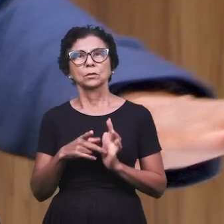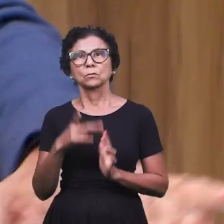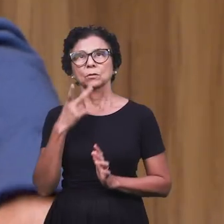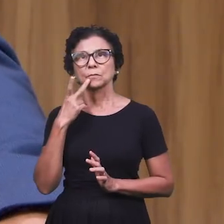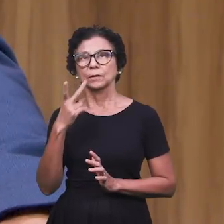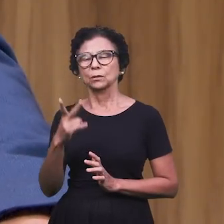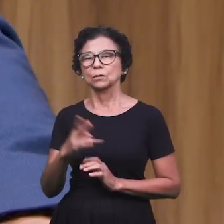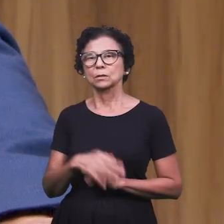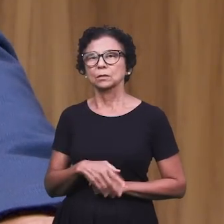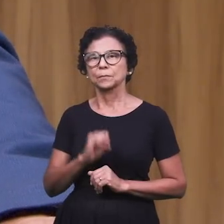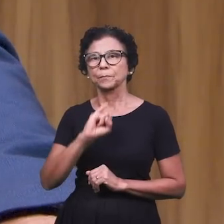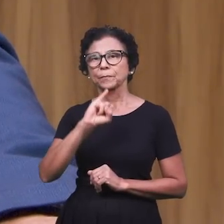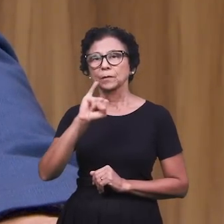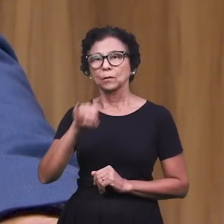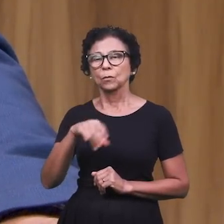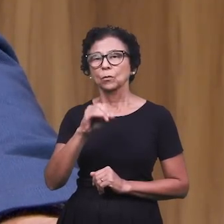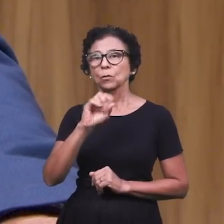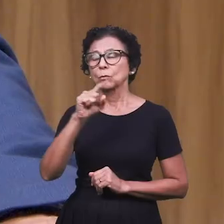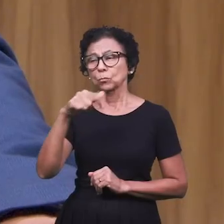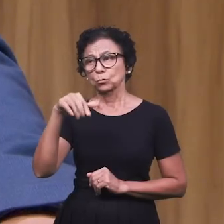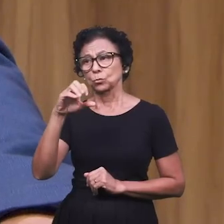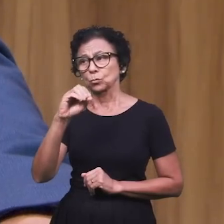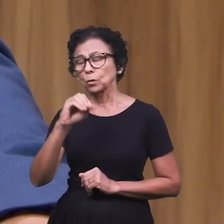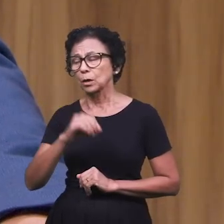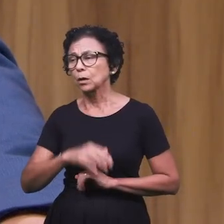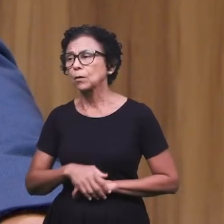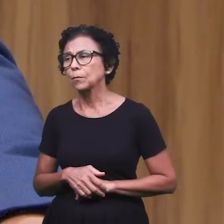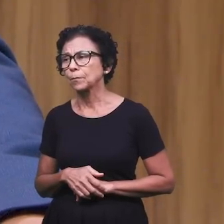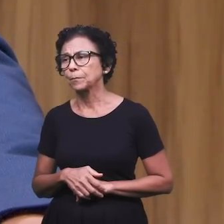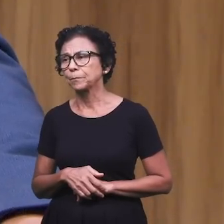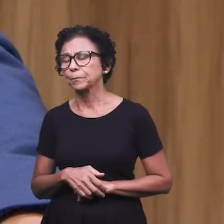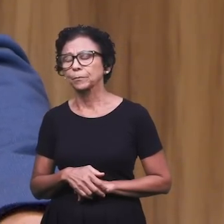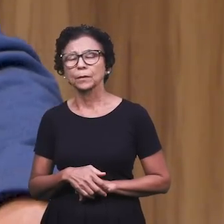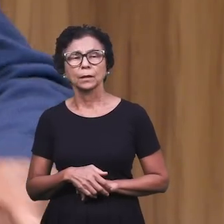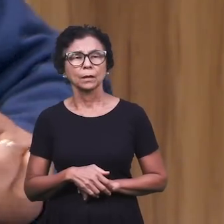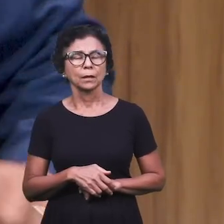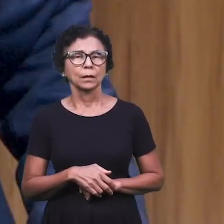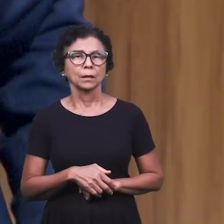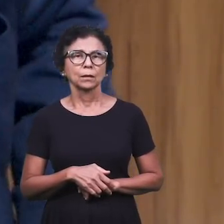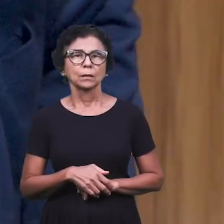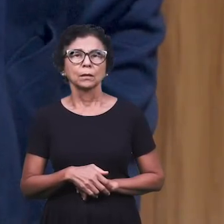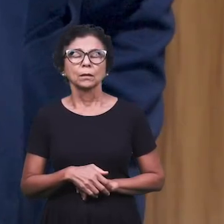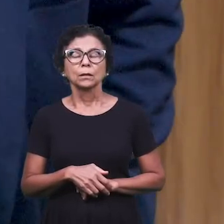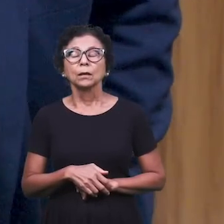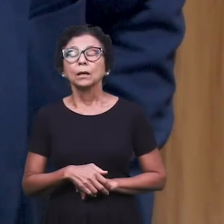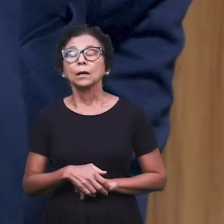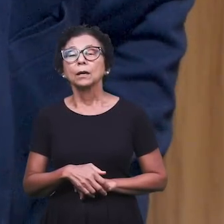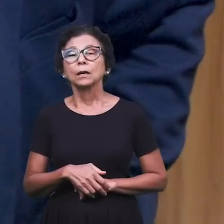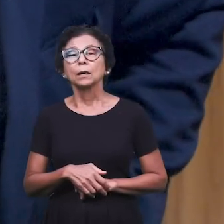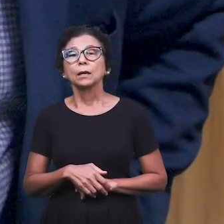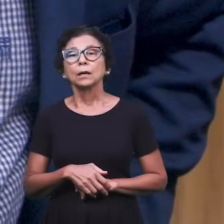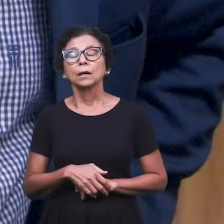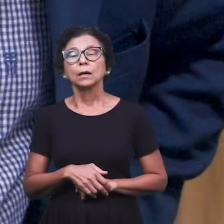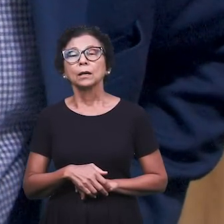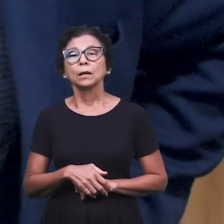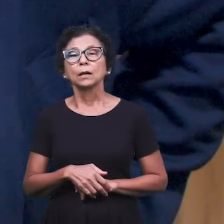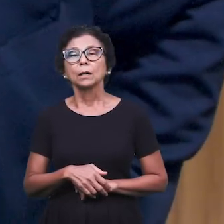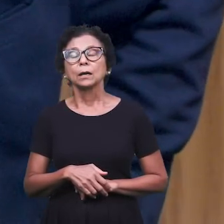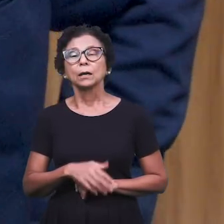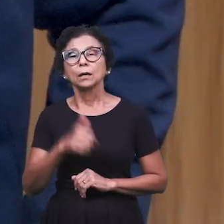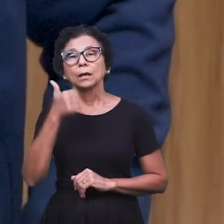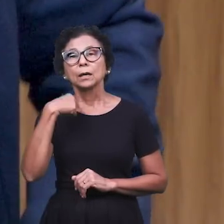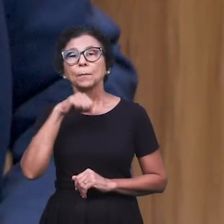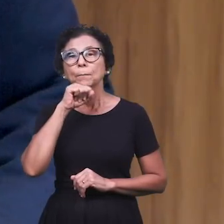Maria. Foi. Jesus, quando estava para ser morto ali já, e o discípulo que Jesus falava que